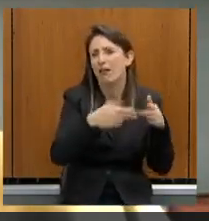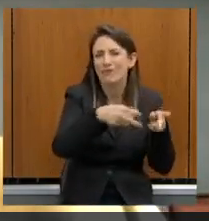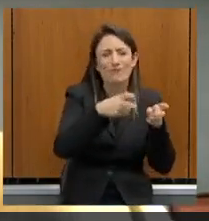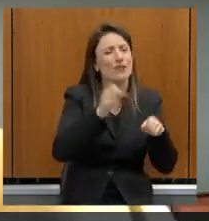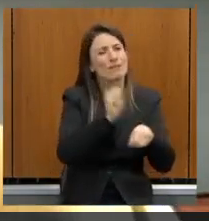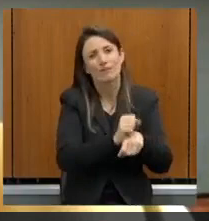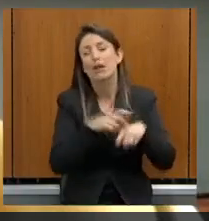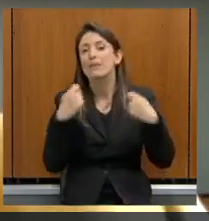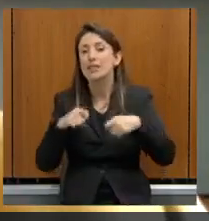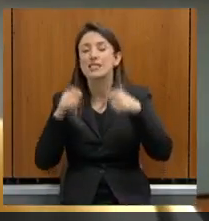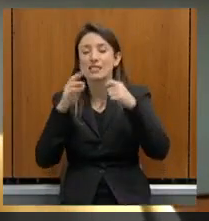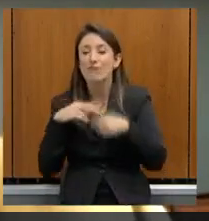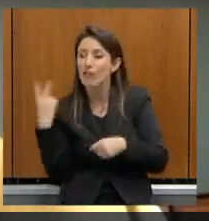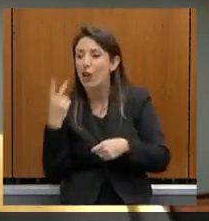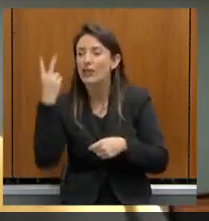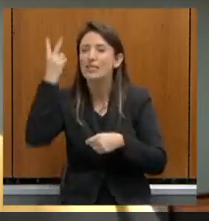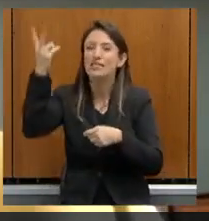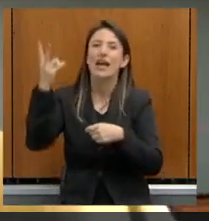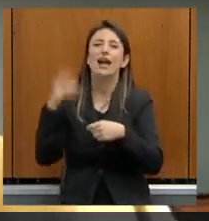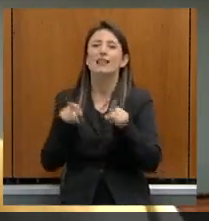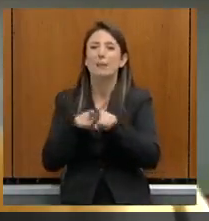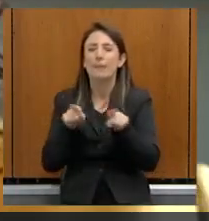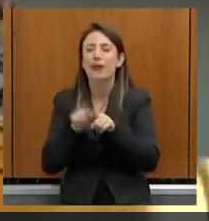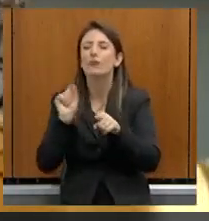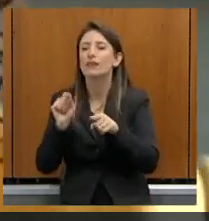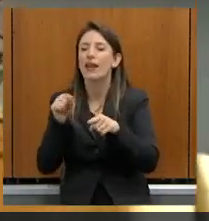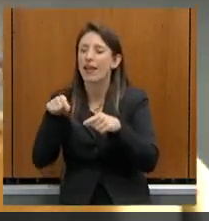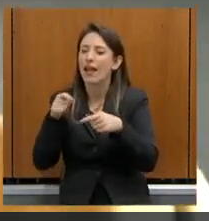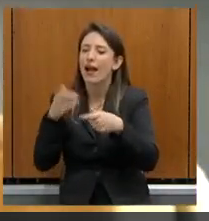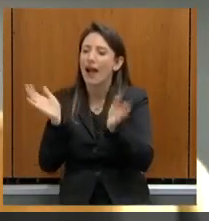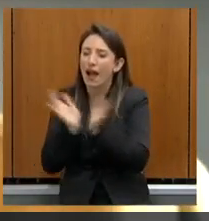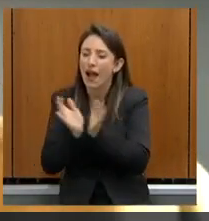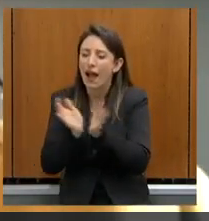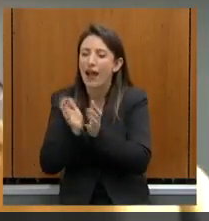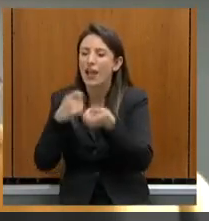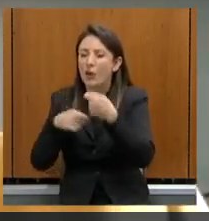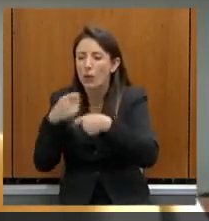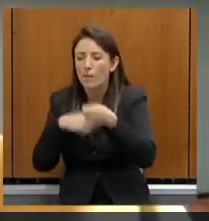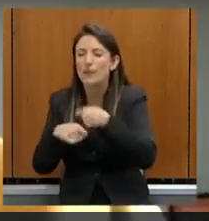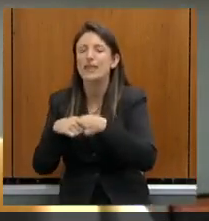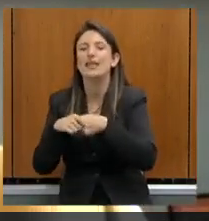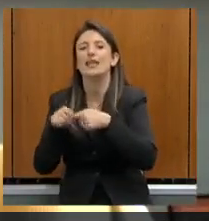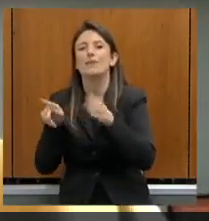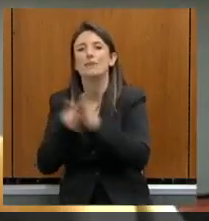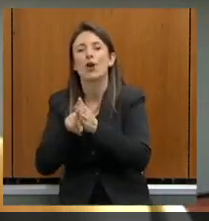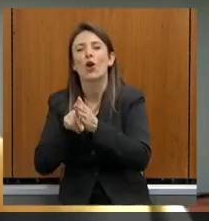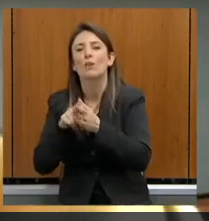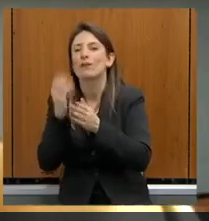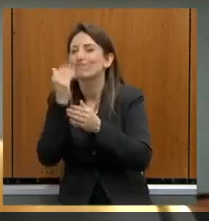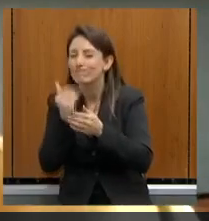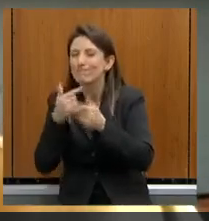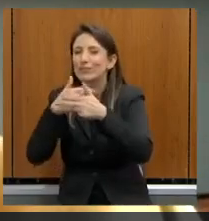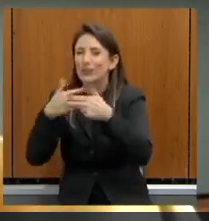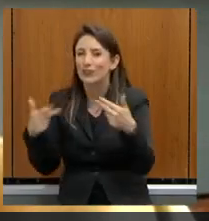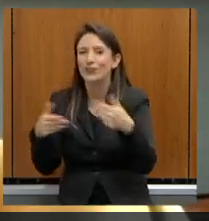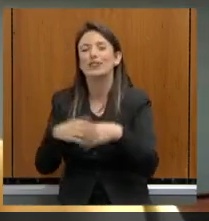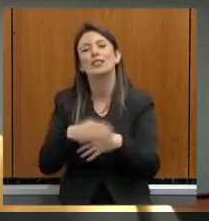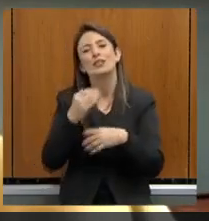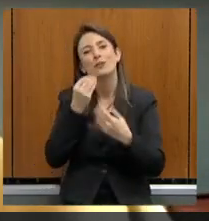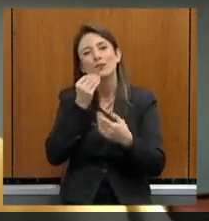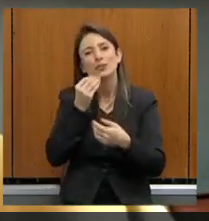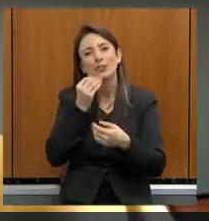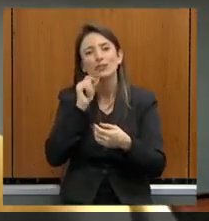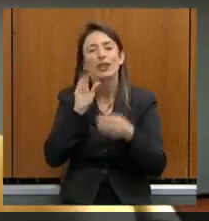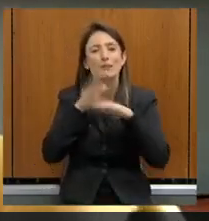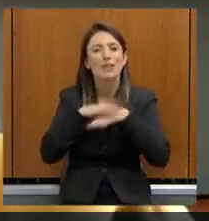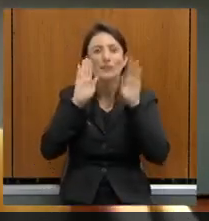quem sabe no futuro a gente tem outra Minas que a sua economia não seja tão dependente da mineração, mas que ela seja calçada no turismo de base comunitária,